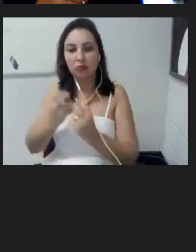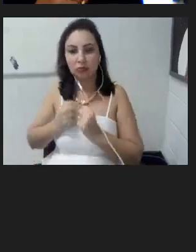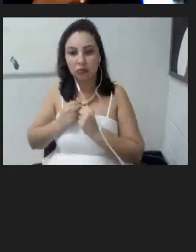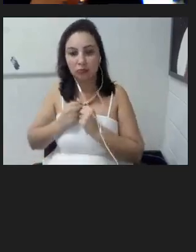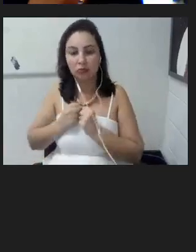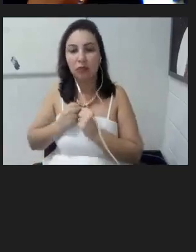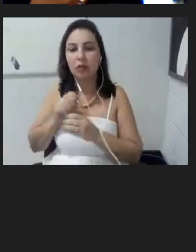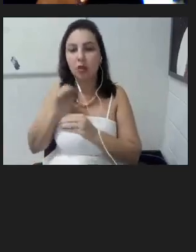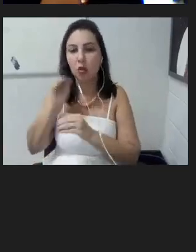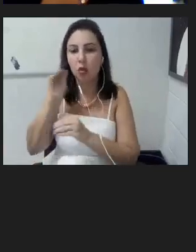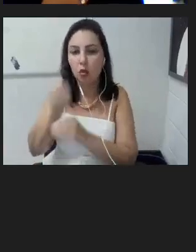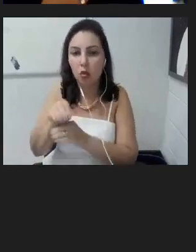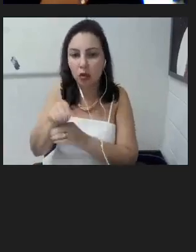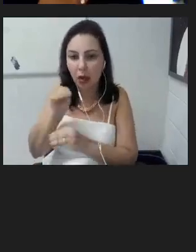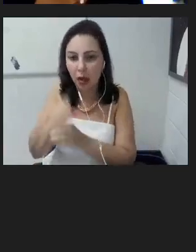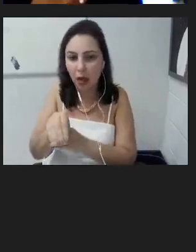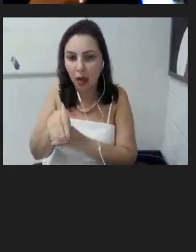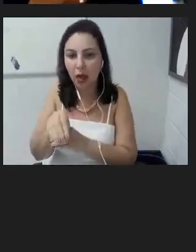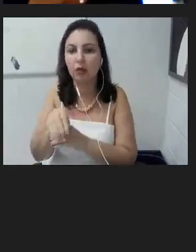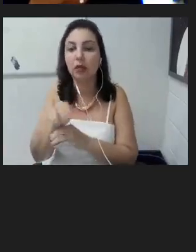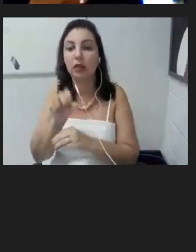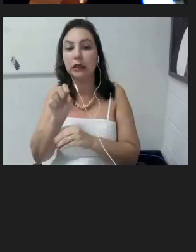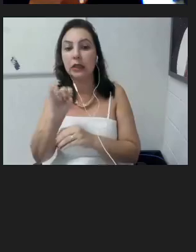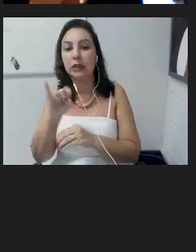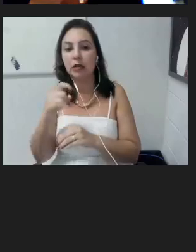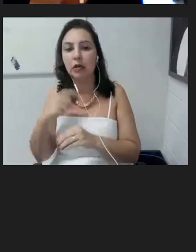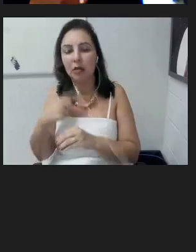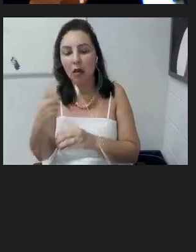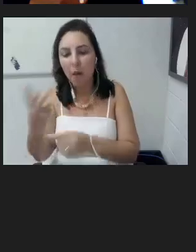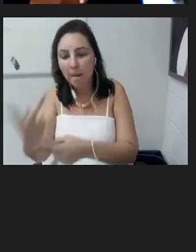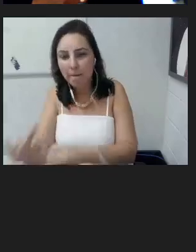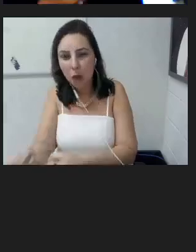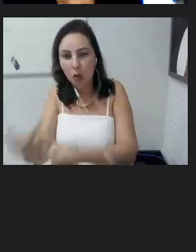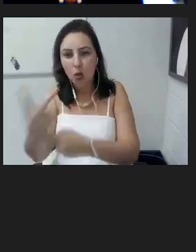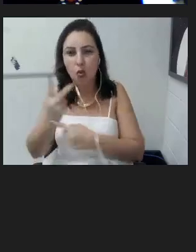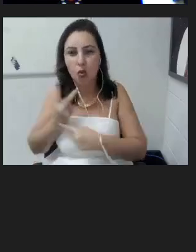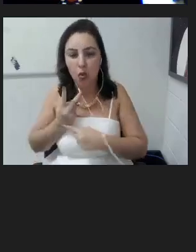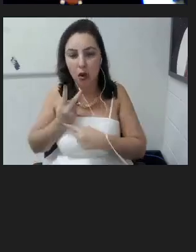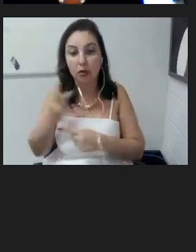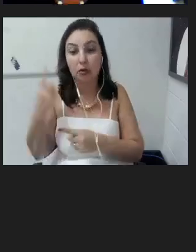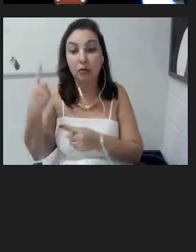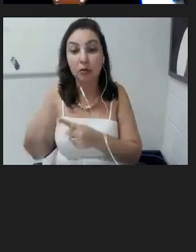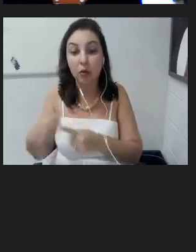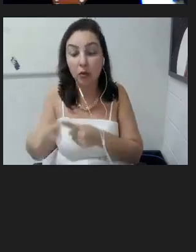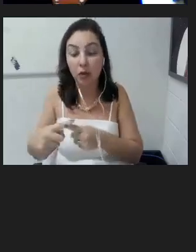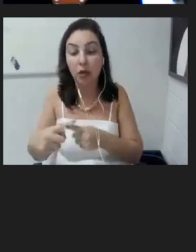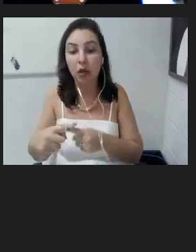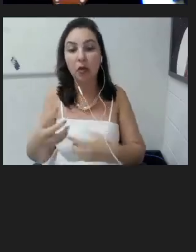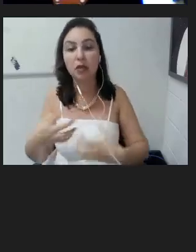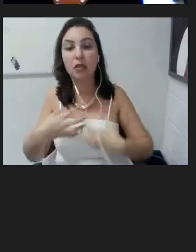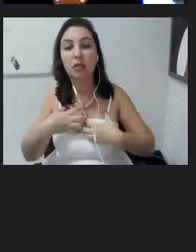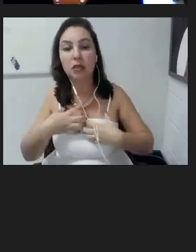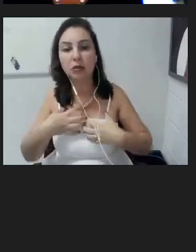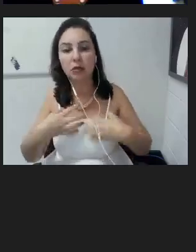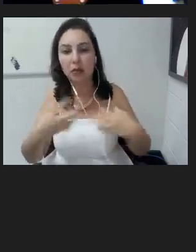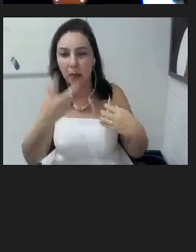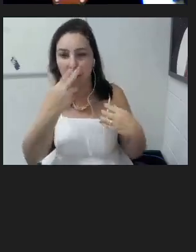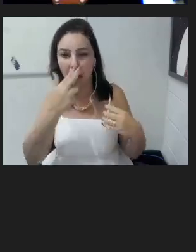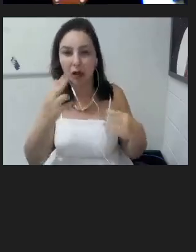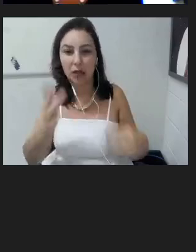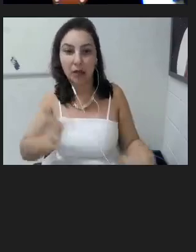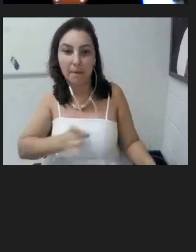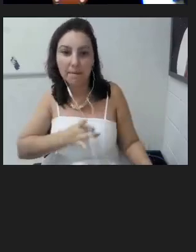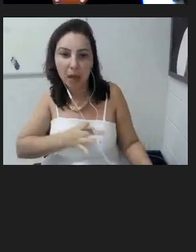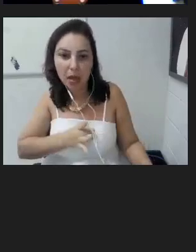cuidado, de que se eu fui procurado, né, porque tem um movimento hoje, eu sinto que as pessoas têm um pouco de medo quando o